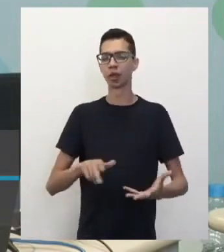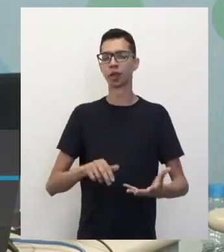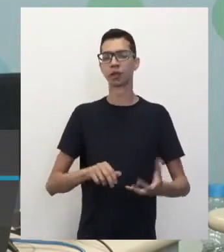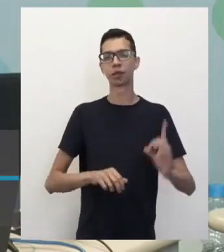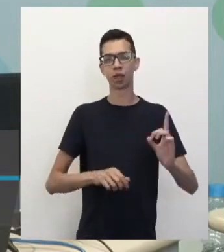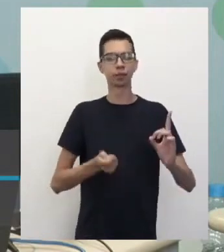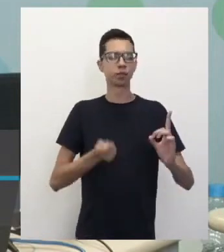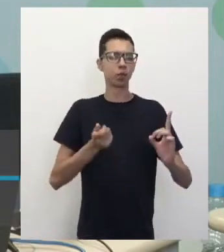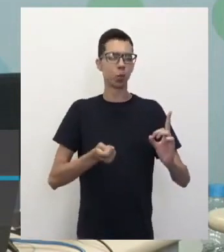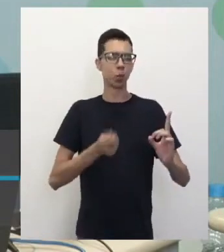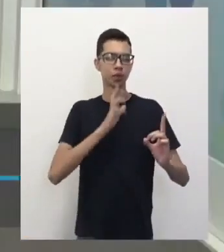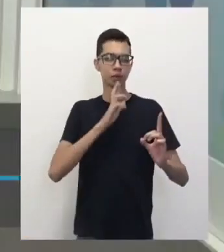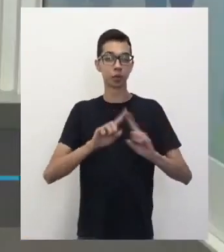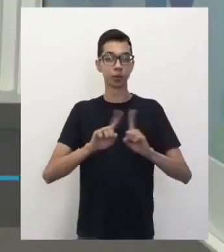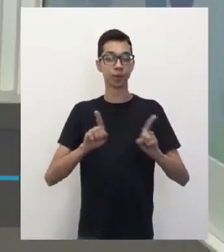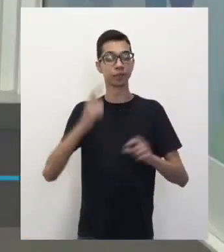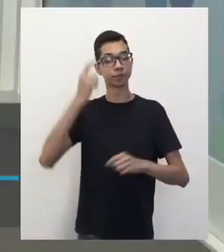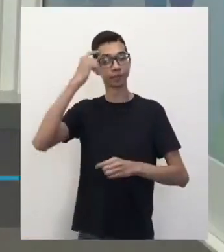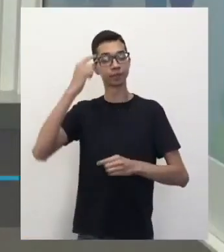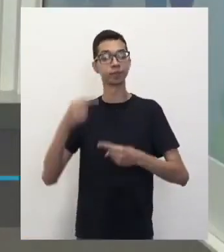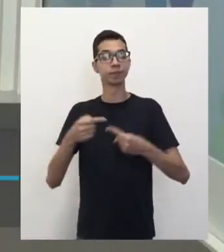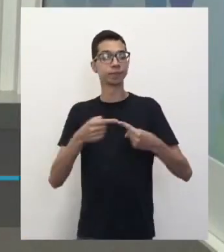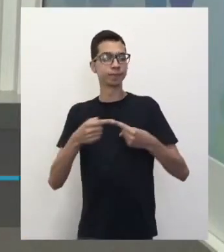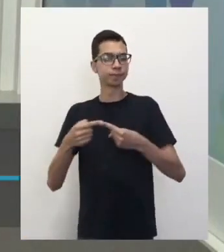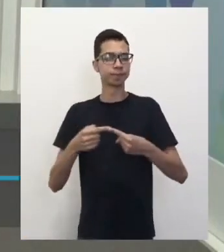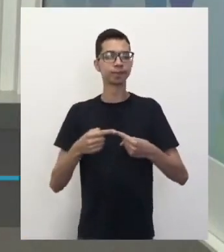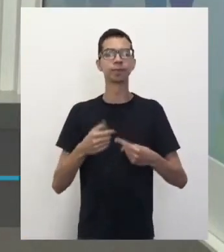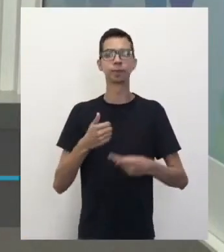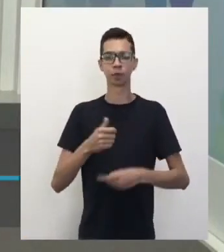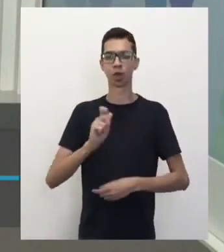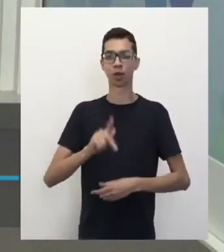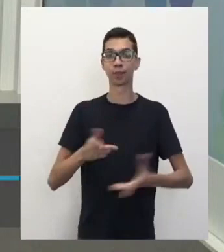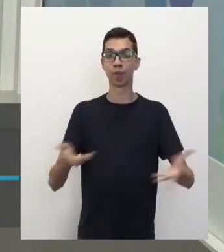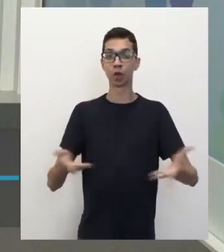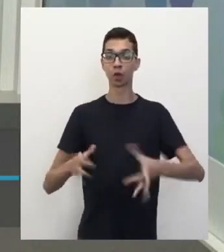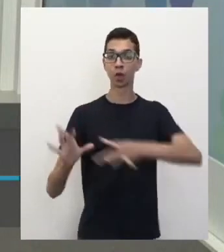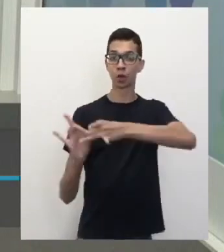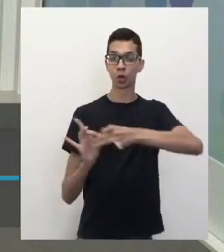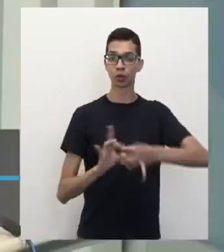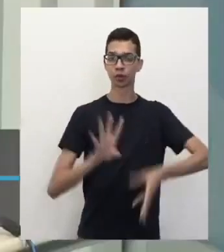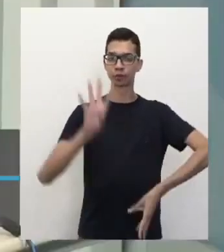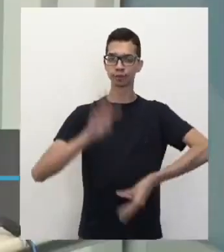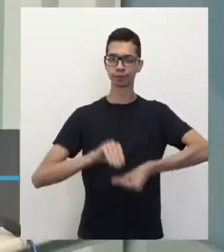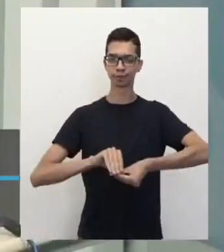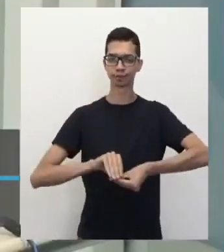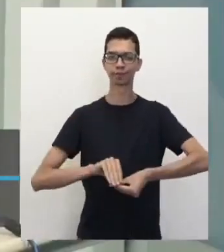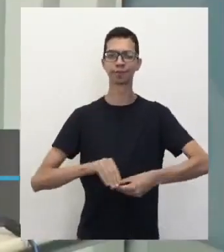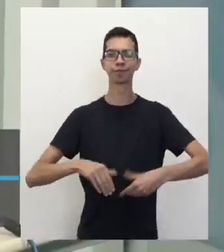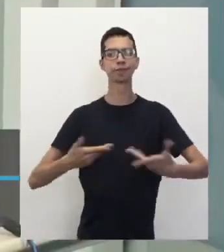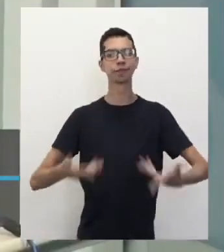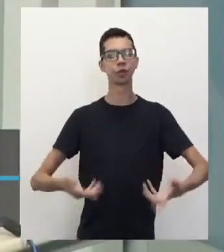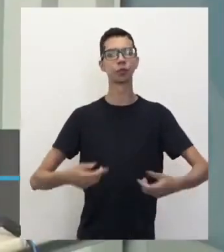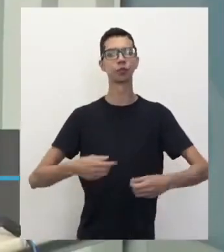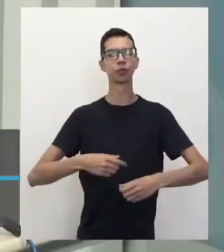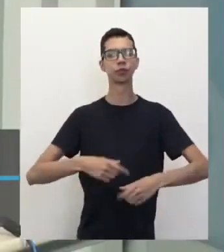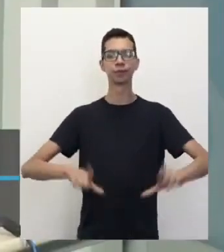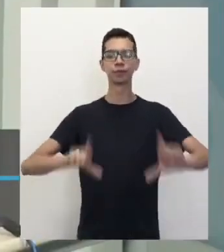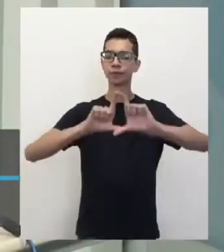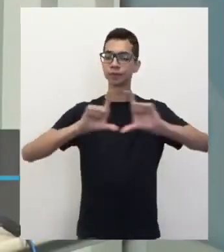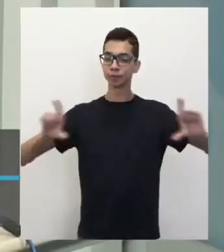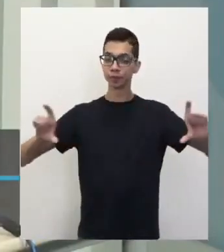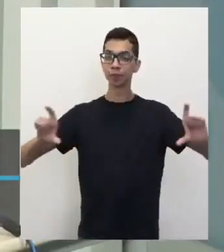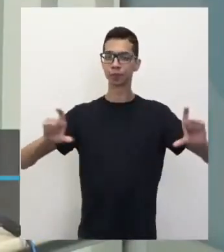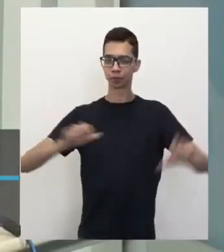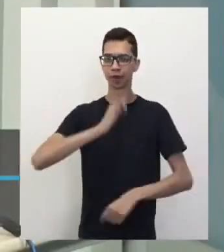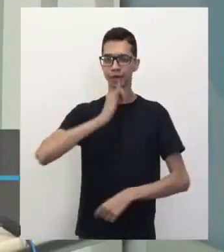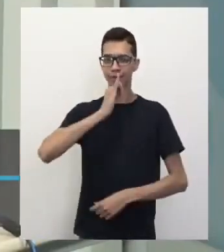nesse sentido. Então, vamos novamente agora fechar, contextualizar essa parte. Então, vimos que numa oração mesmo, ao falar,